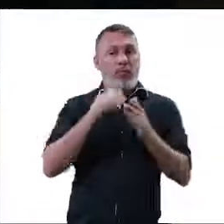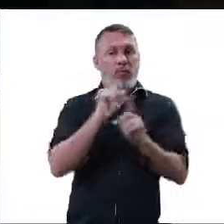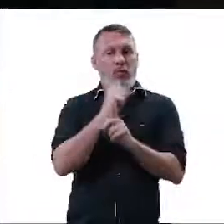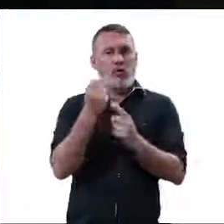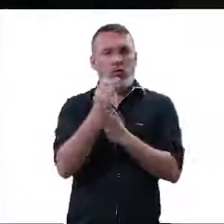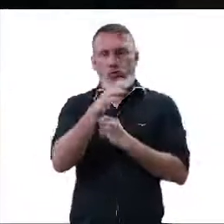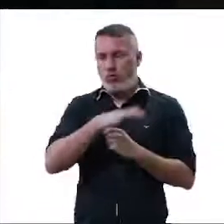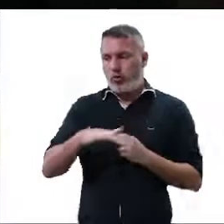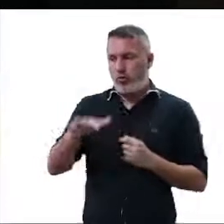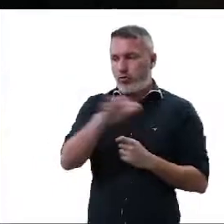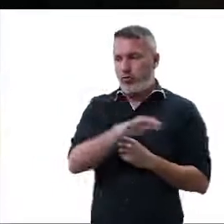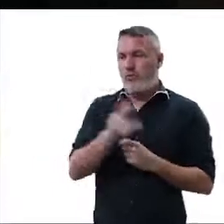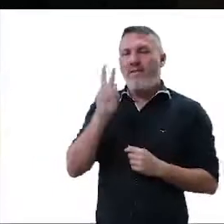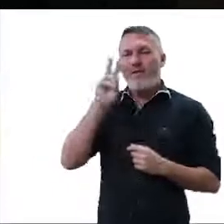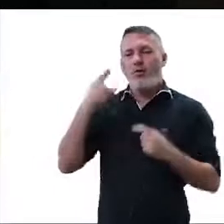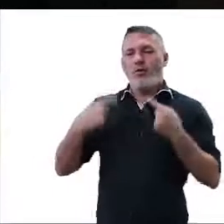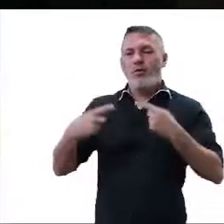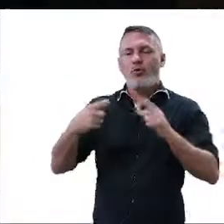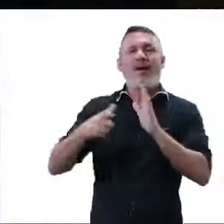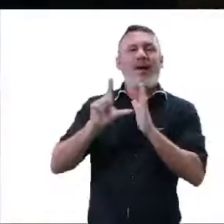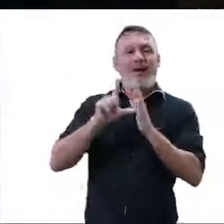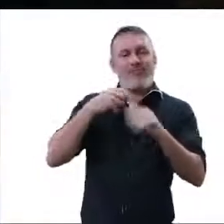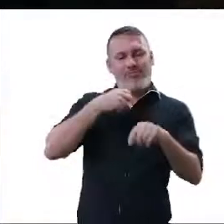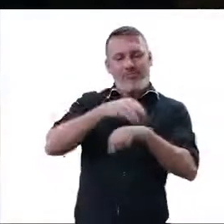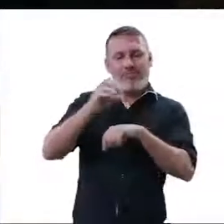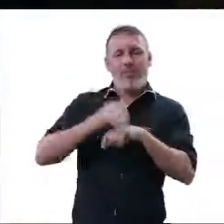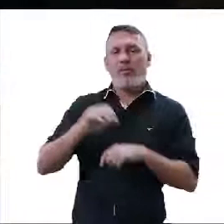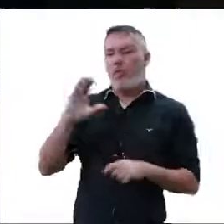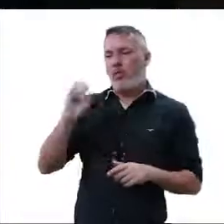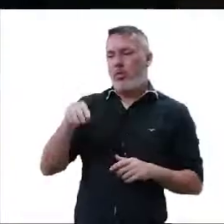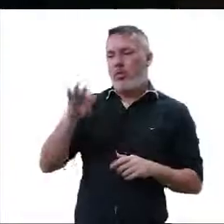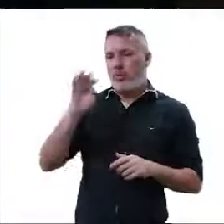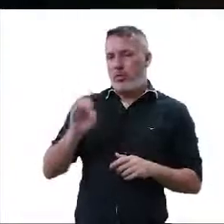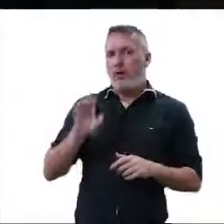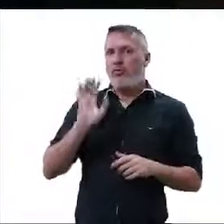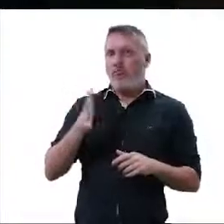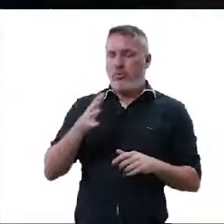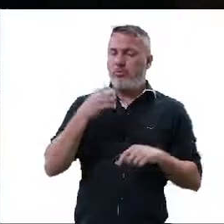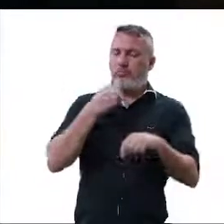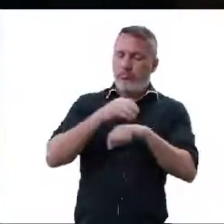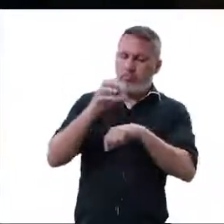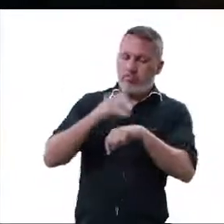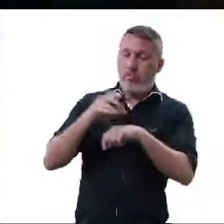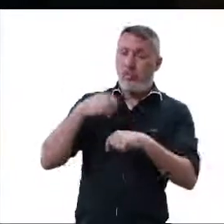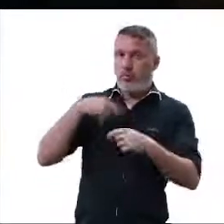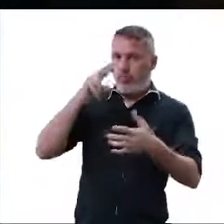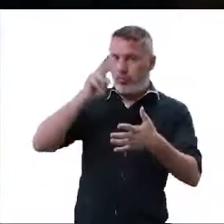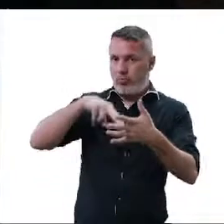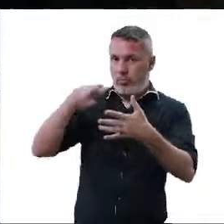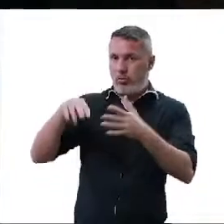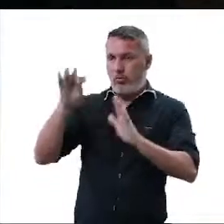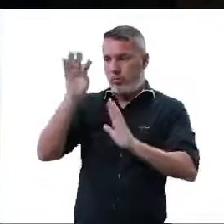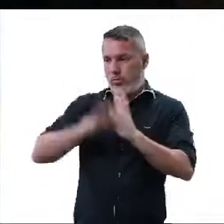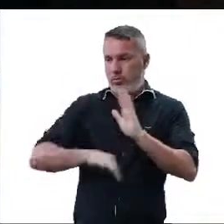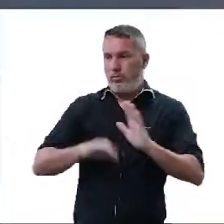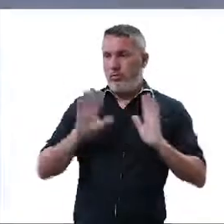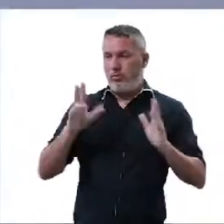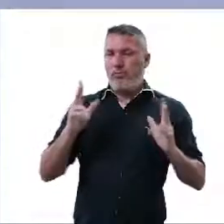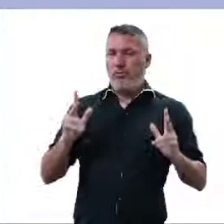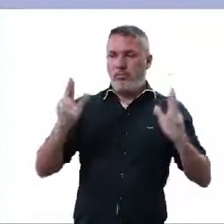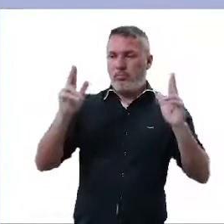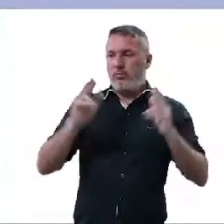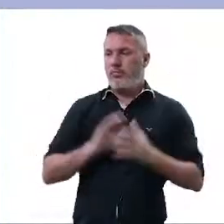adequado, né, àquela discussão que nós trouxemos aqui do Comte. E tem, né, eu vou ler com vocês, está aqui o texto dela. O